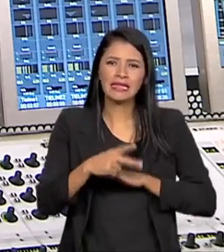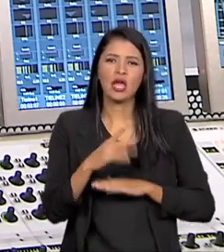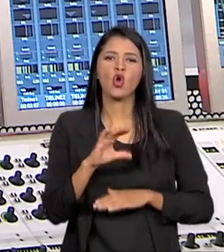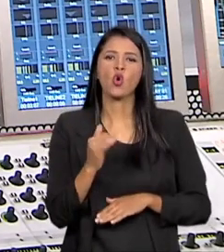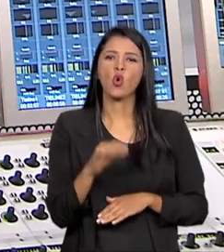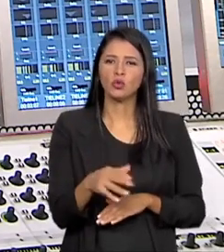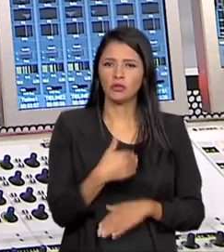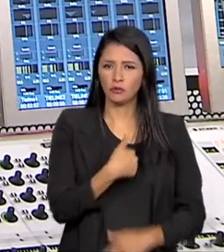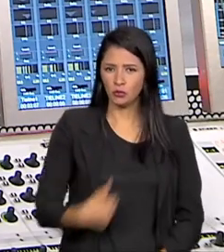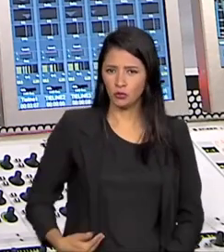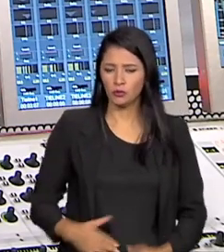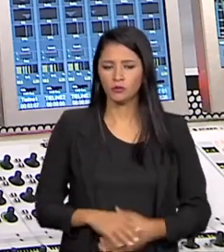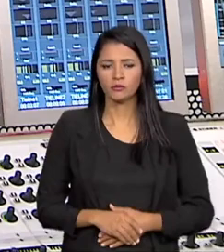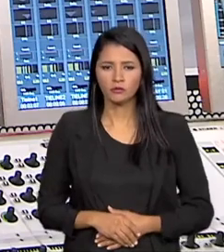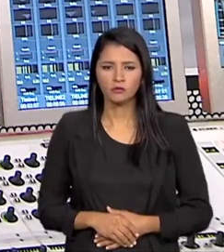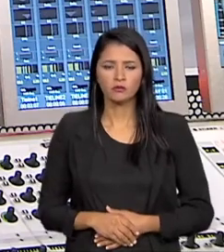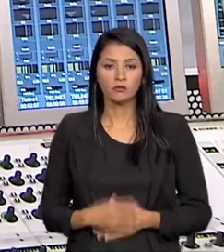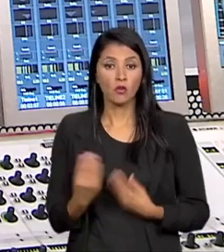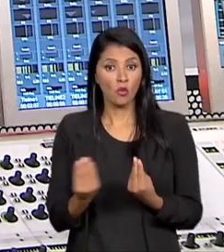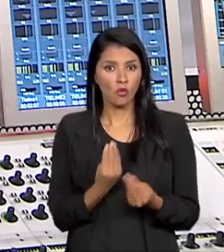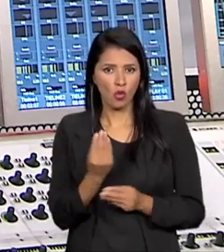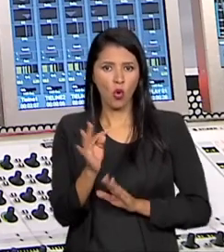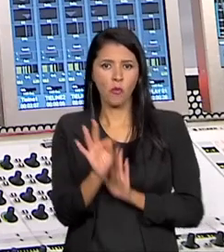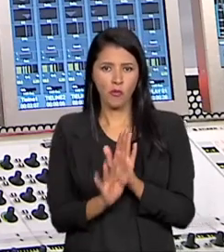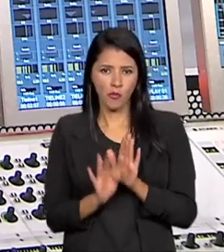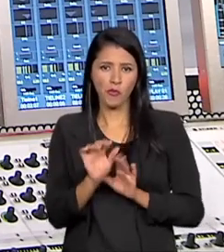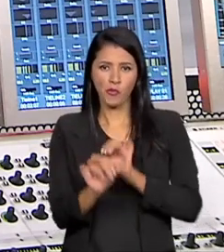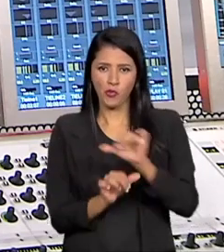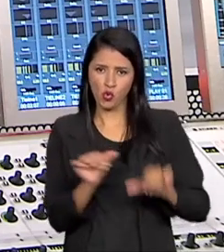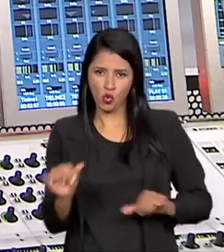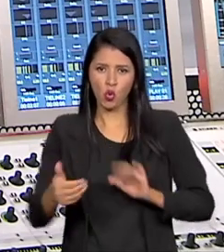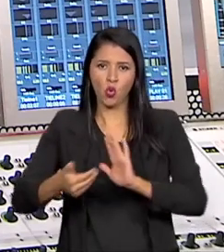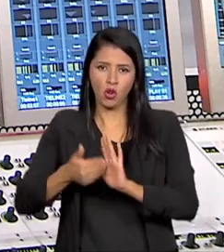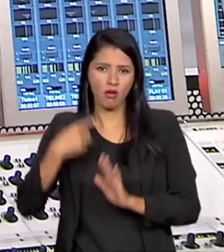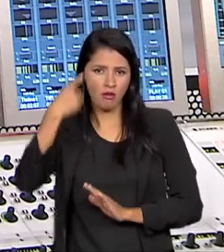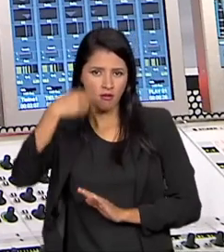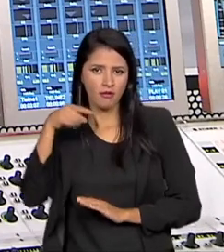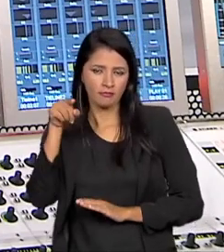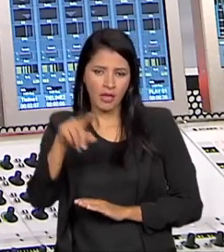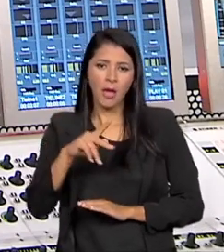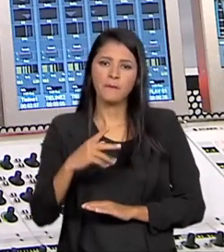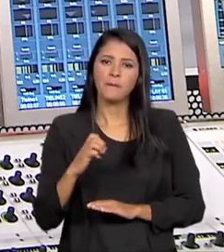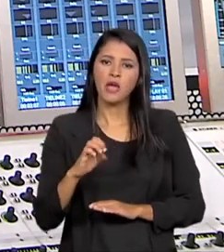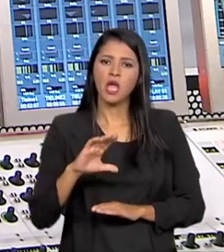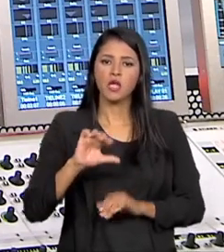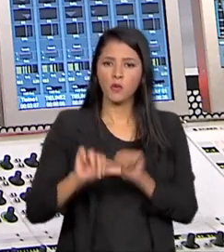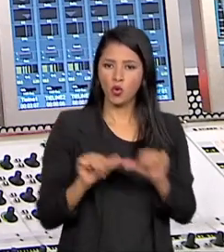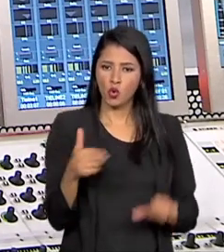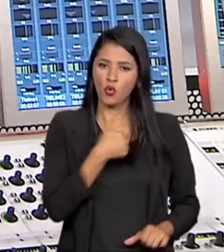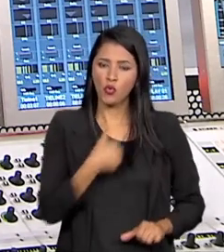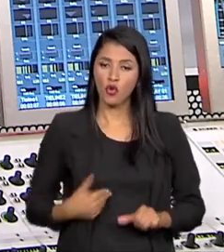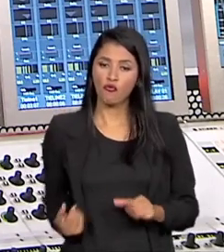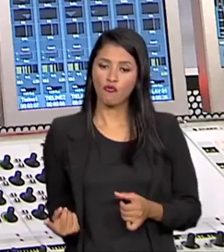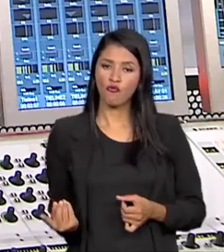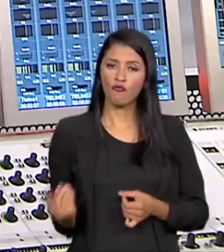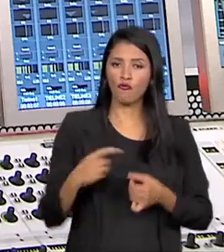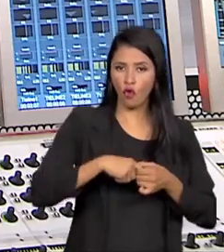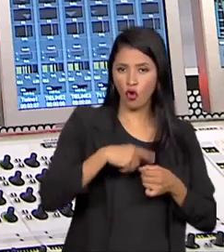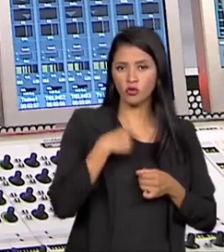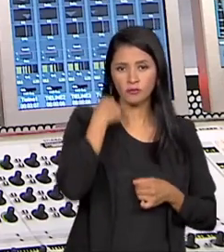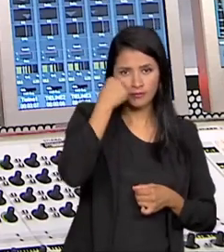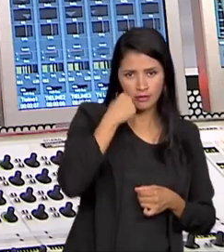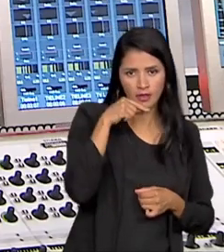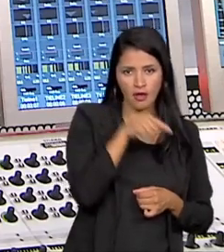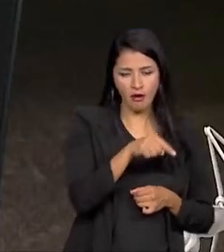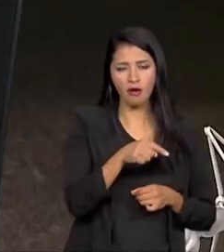públicas como sofreu modificações na Câmara dos Deputados a PEC da transição retorna para o Senado e